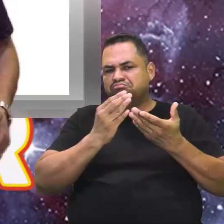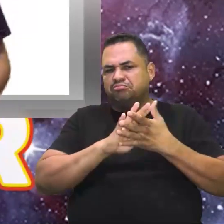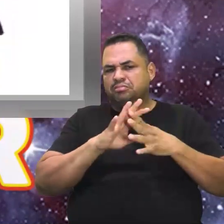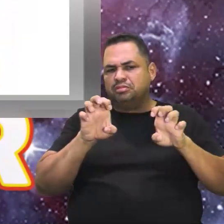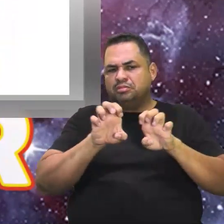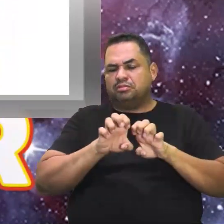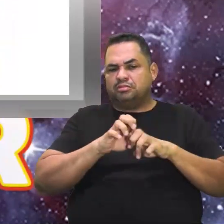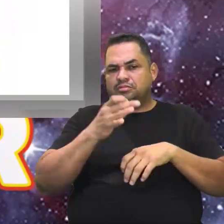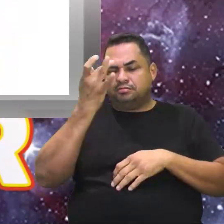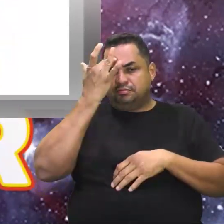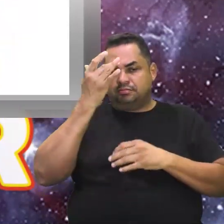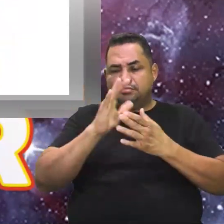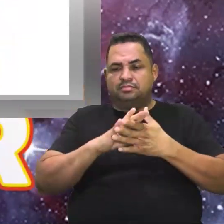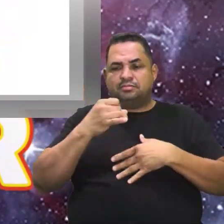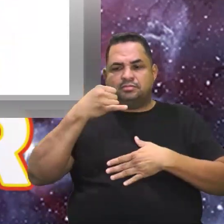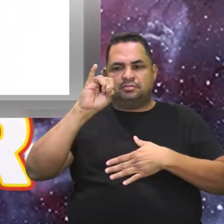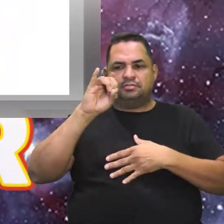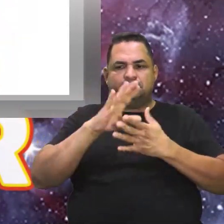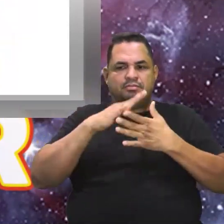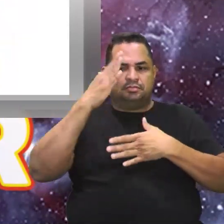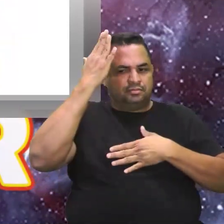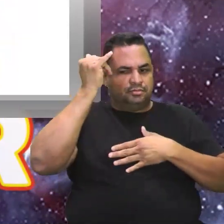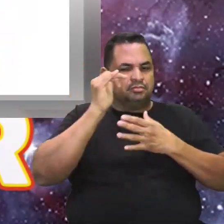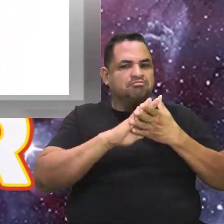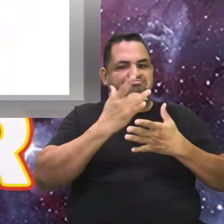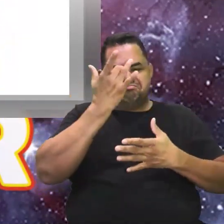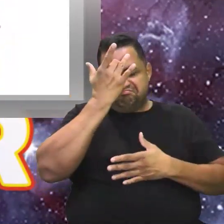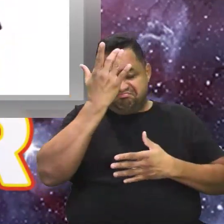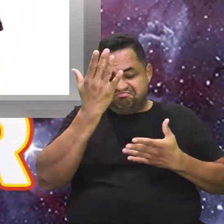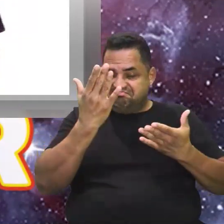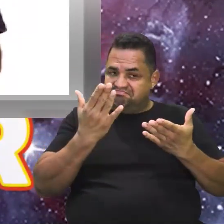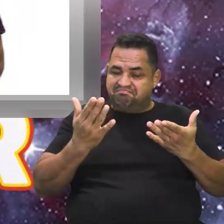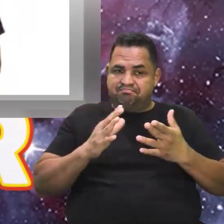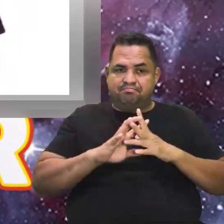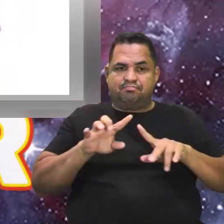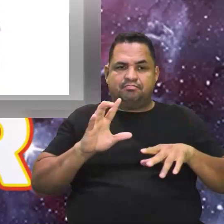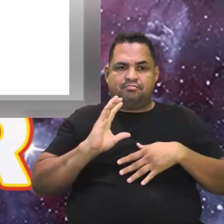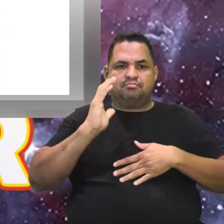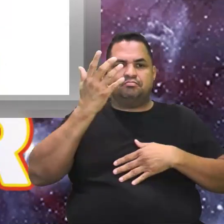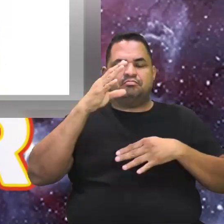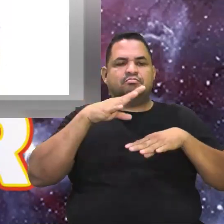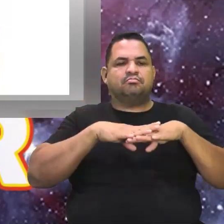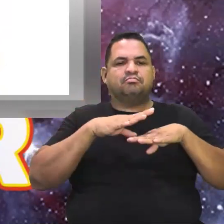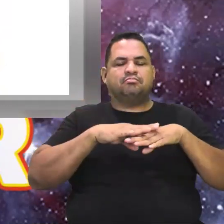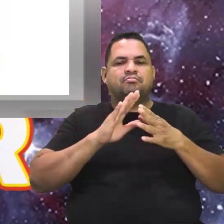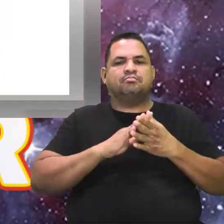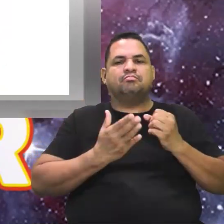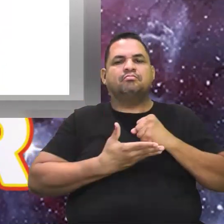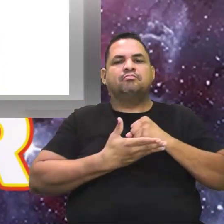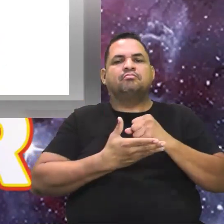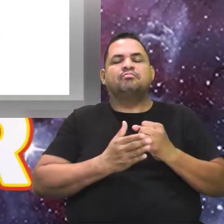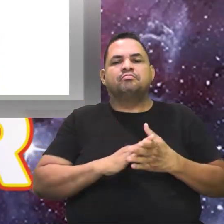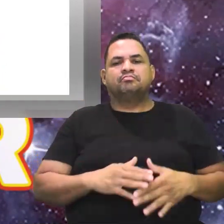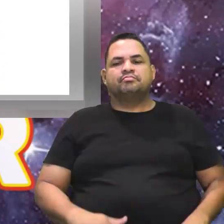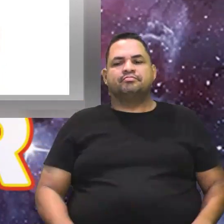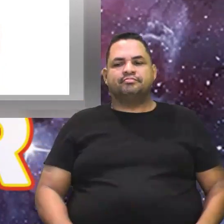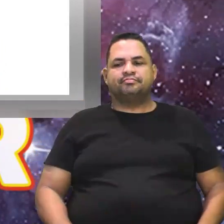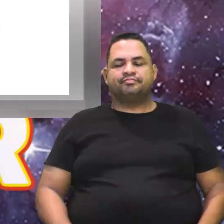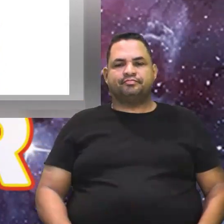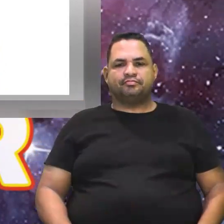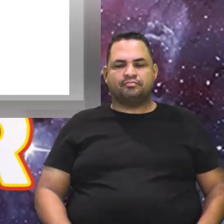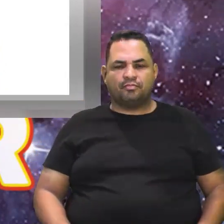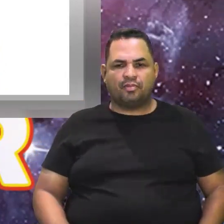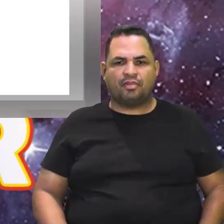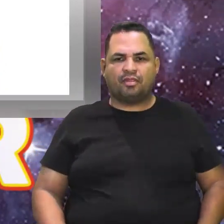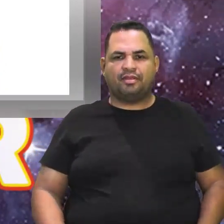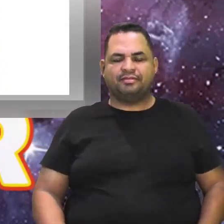mesmo, né? Se você souber, facilita bastante. Mas também se resolve com a matemática básica, né? Não, sim, isso que eu ia colocar para eles. A fórmula